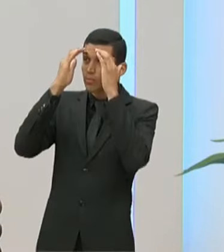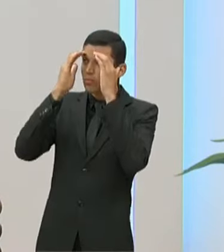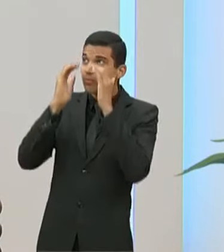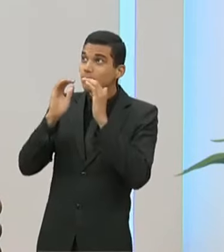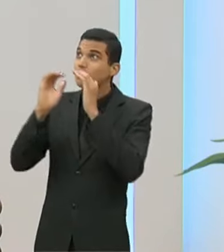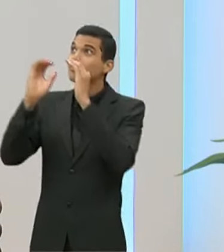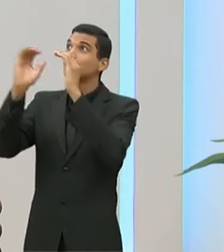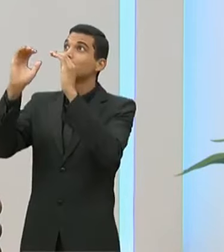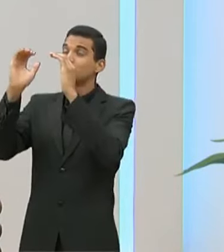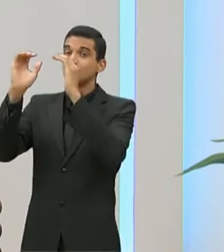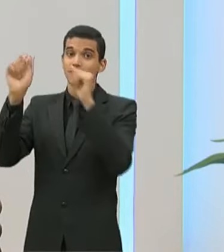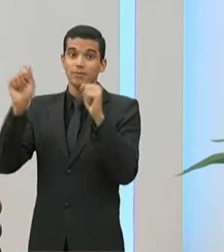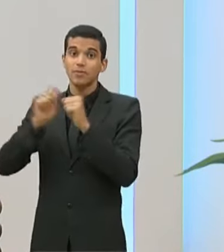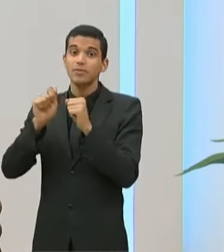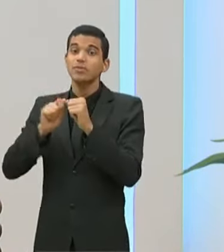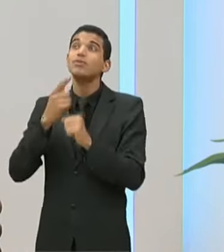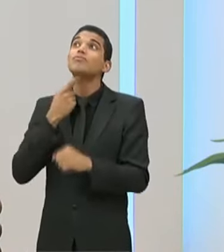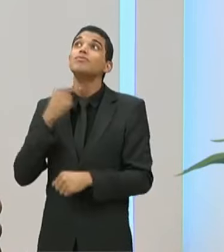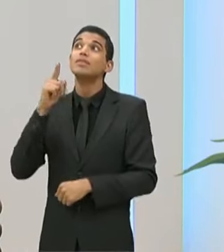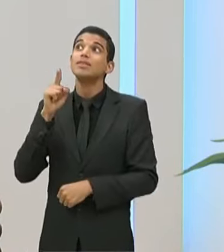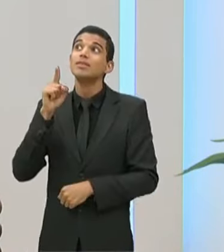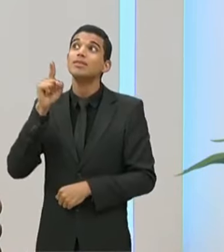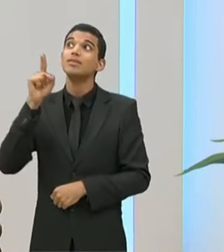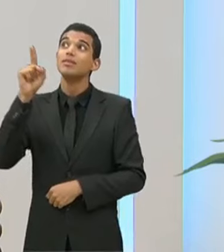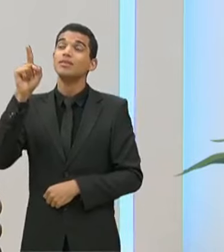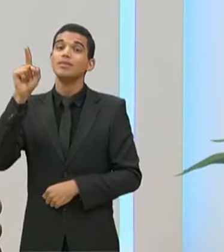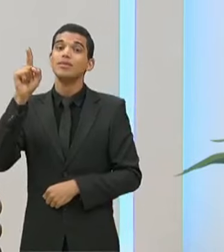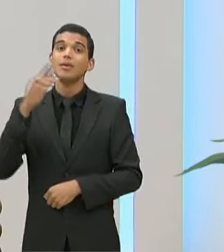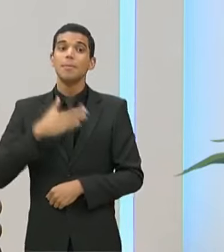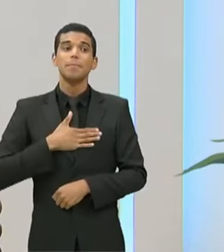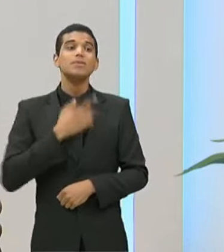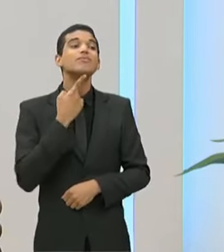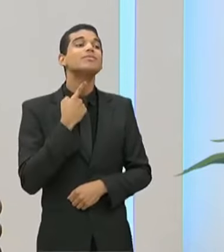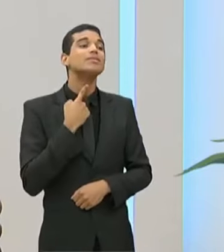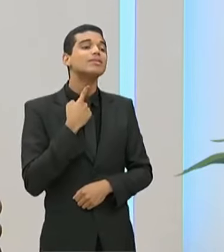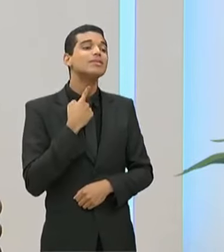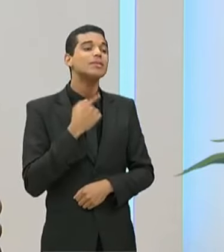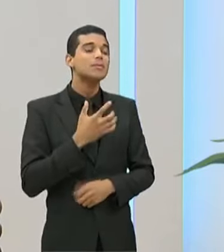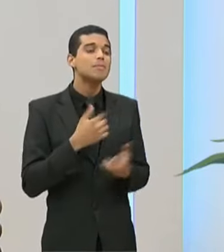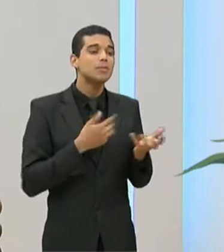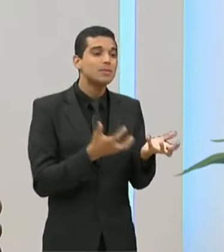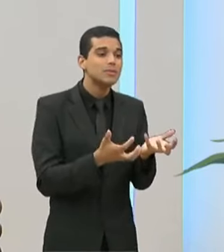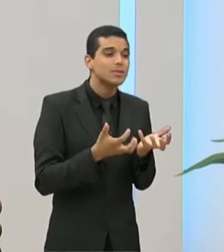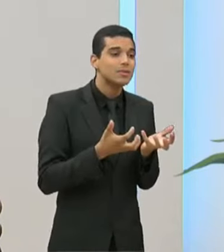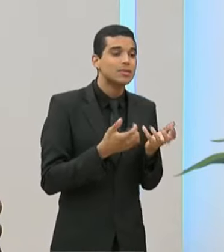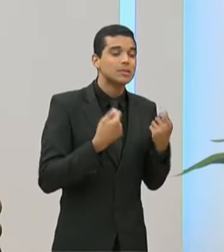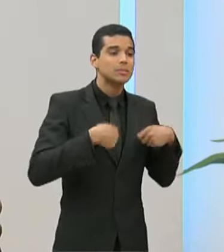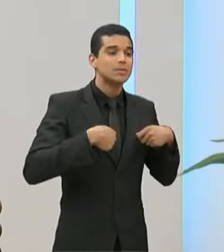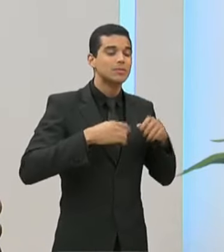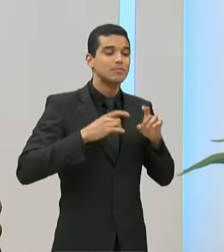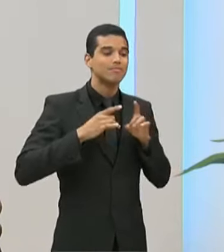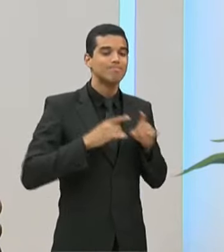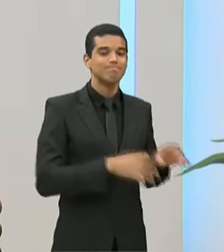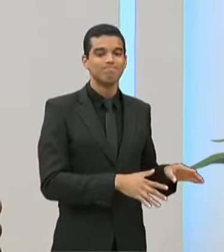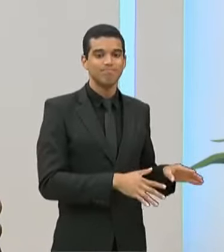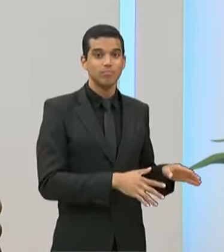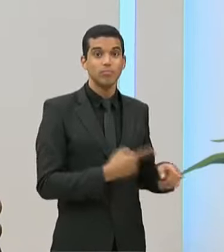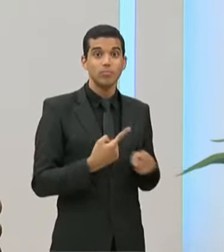executa-se essa vontade como um gesto ou uma manifestação de amor?